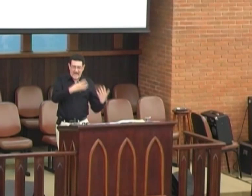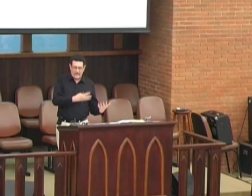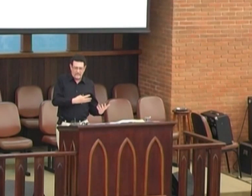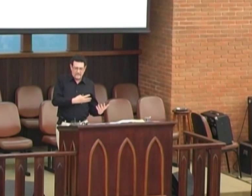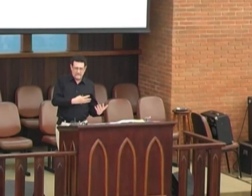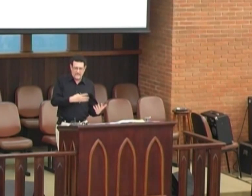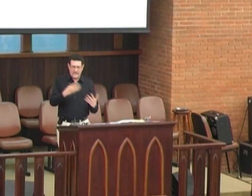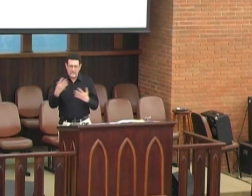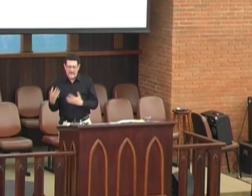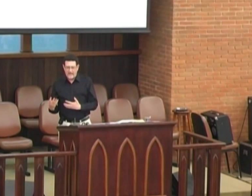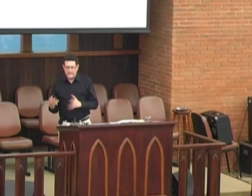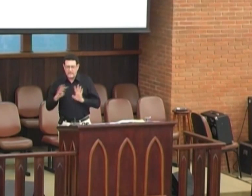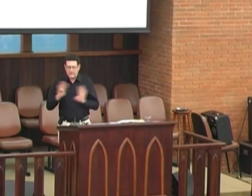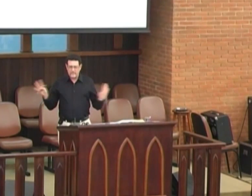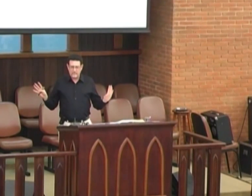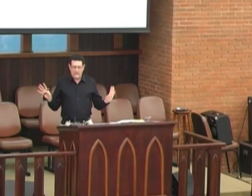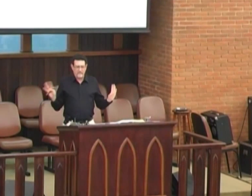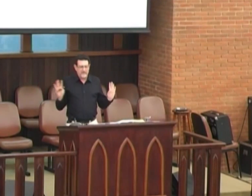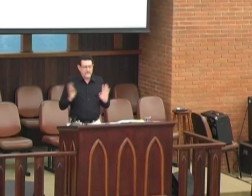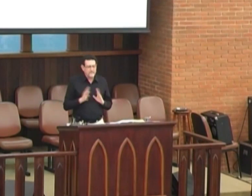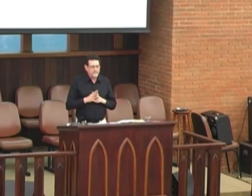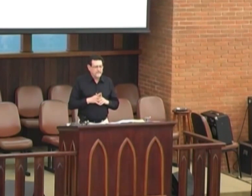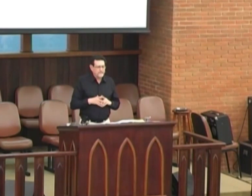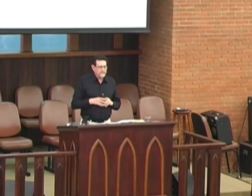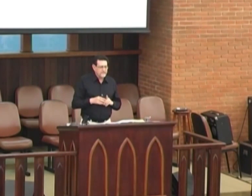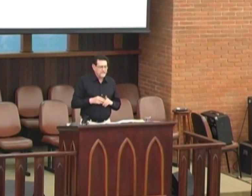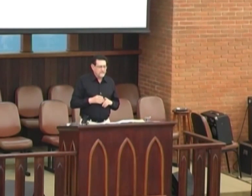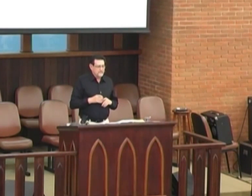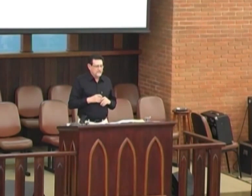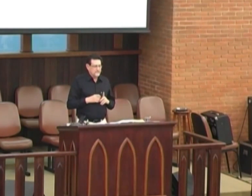Eu quero, você não quer. Pronto, conflito.